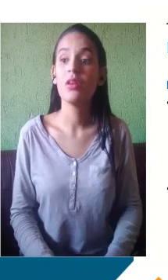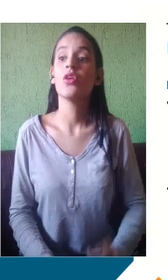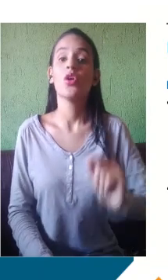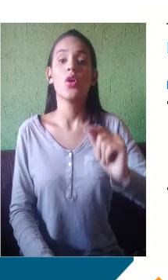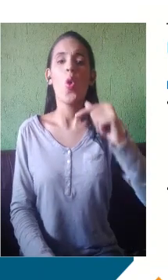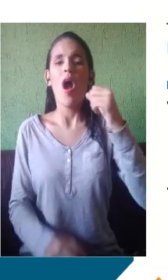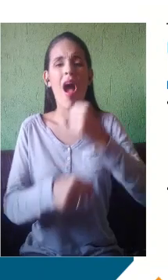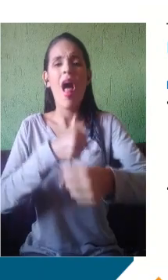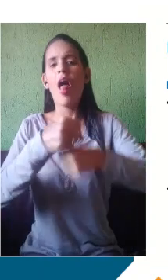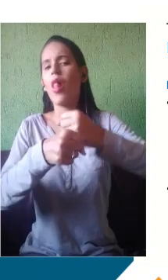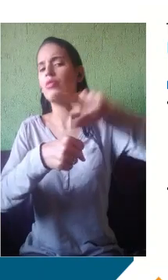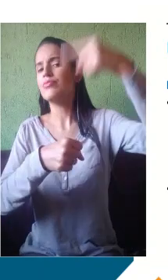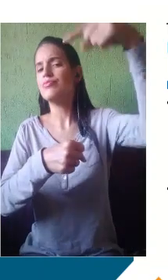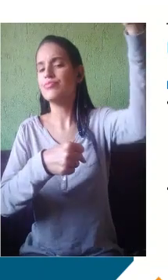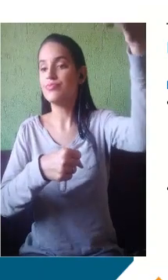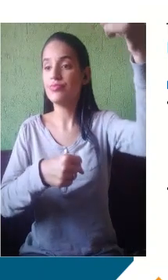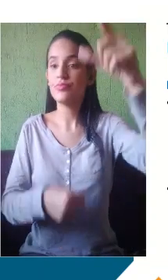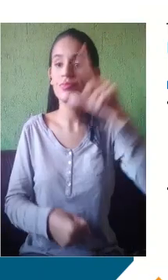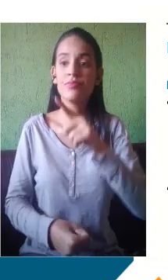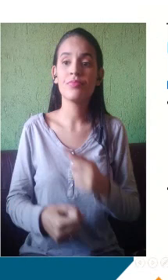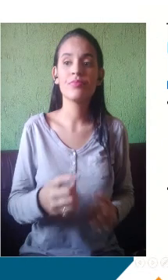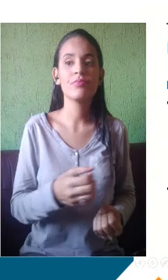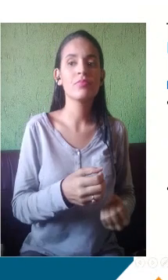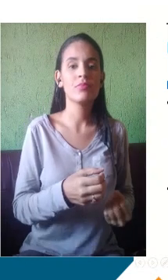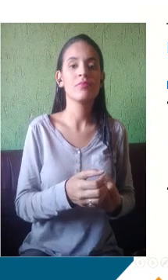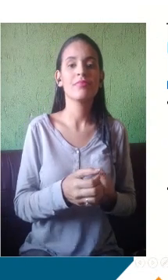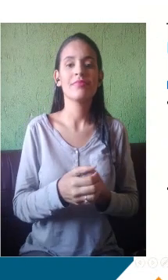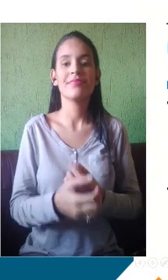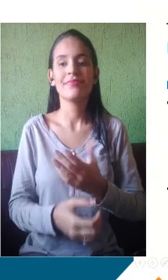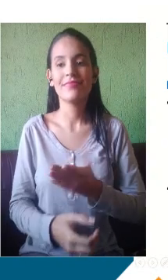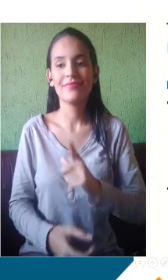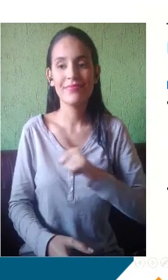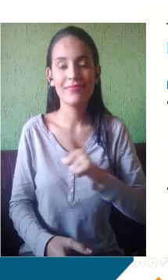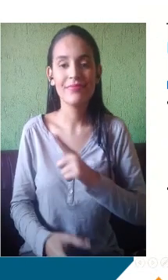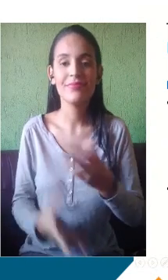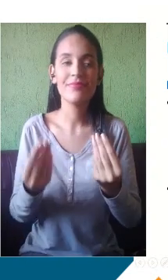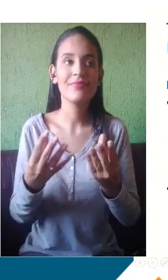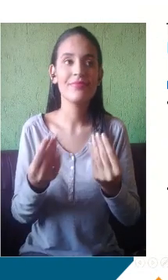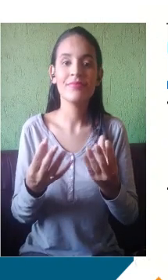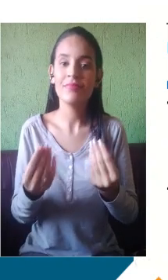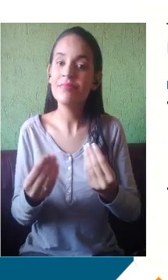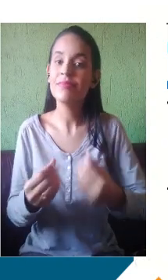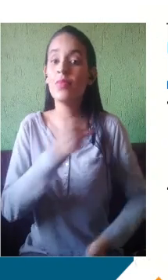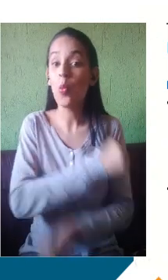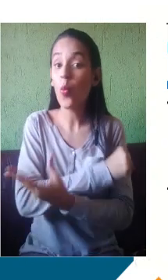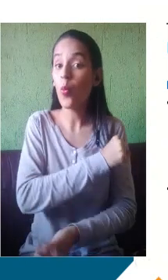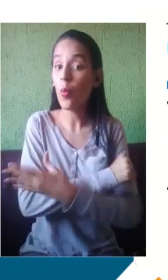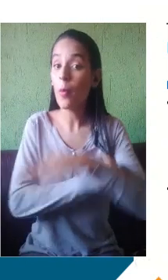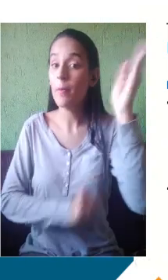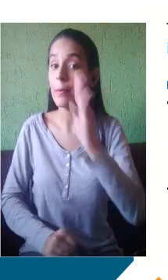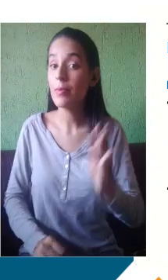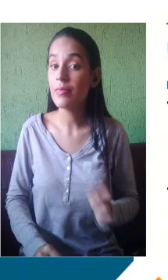sediará 2 grandes eventos em breve. Então, ao dizer que os próximos anos serão de muita corrupção